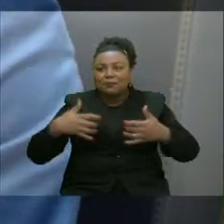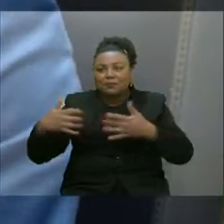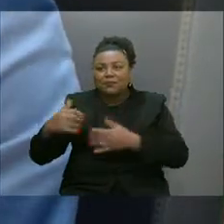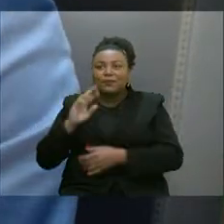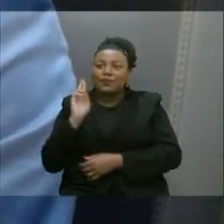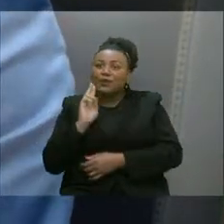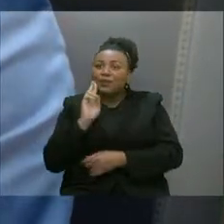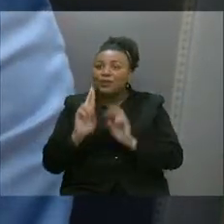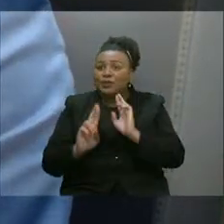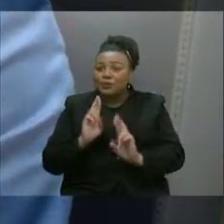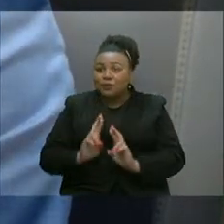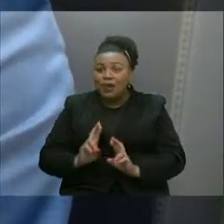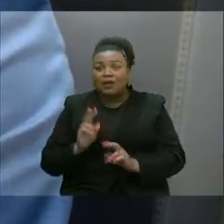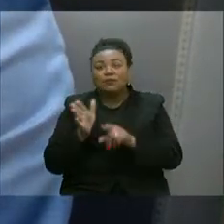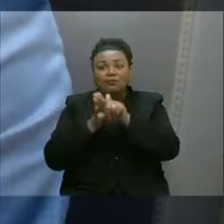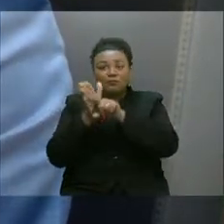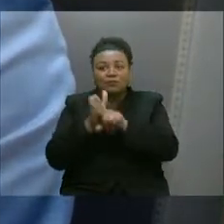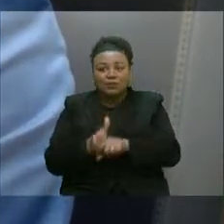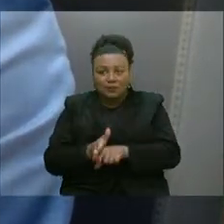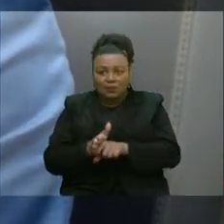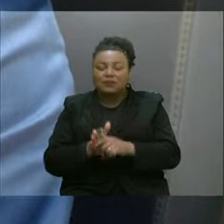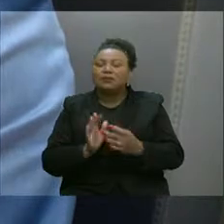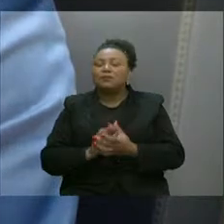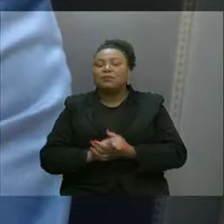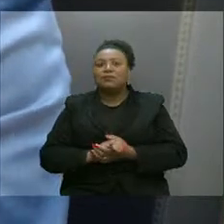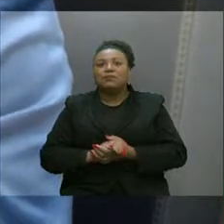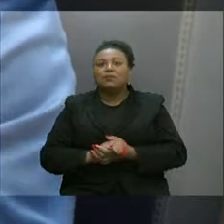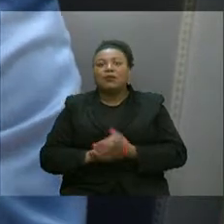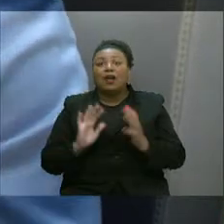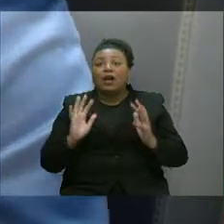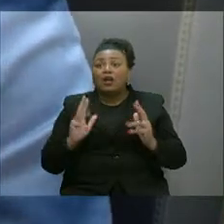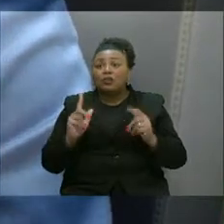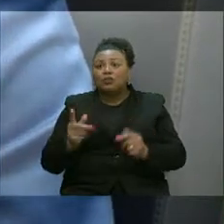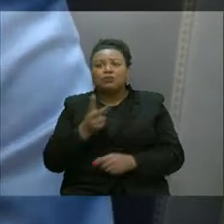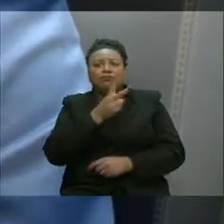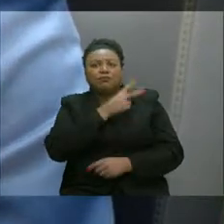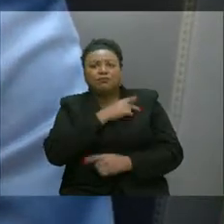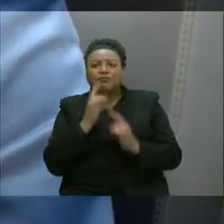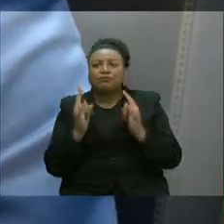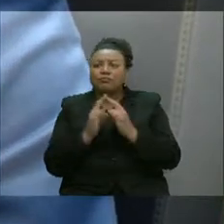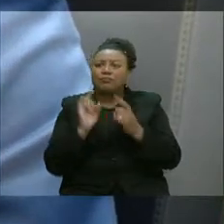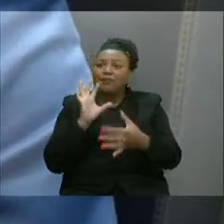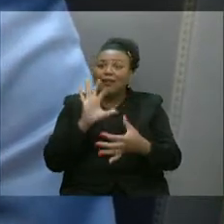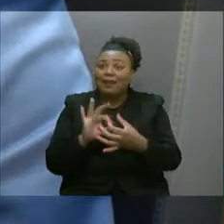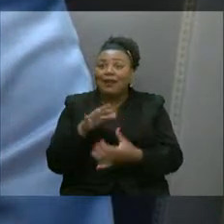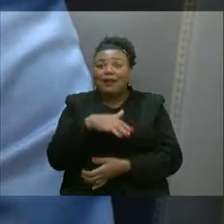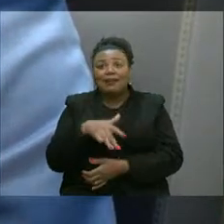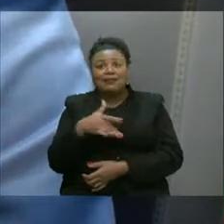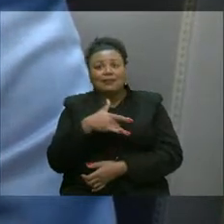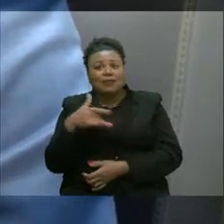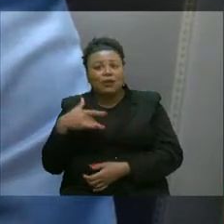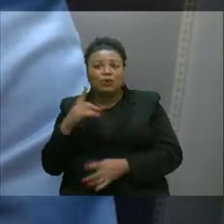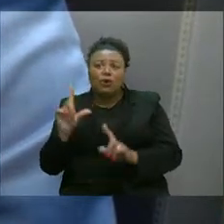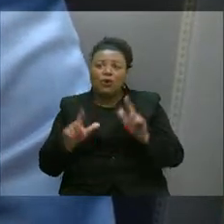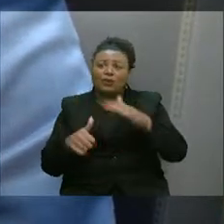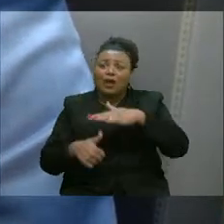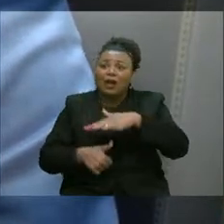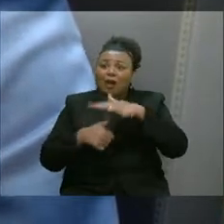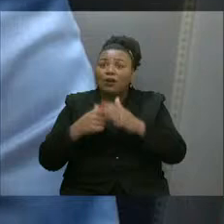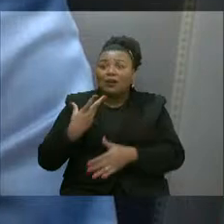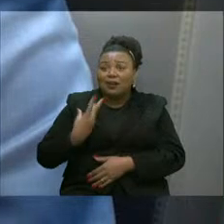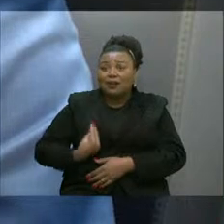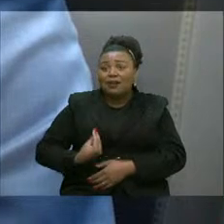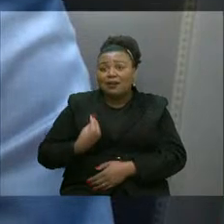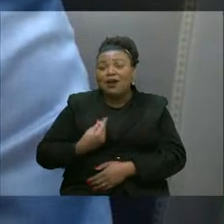resultados colhidos perante, junto à sociedade. A todos os dirigentes de entidades ligadas à área da saúde, as demais autoridades que nos